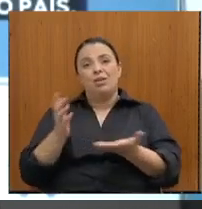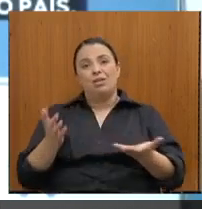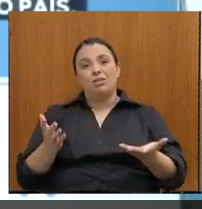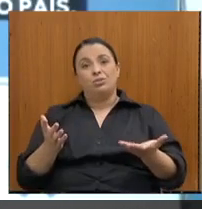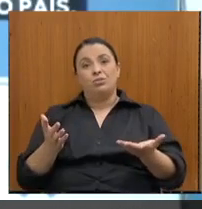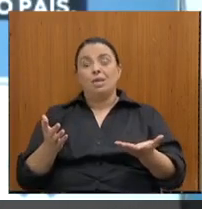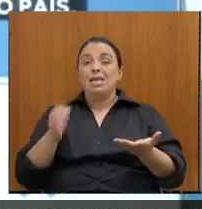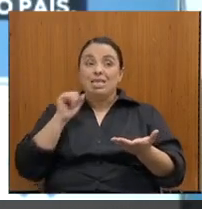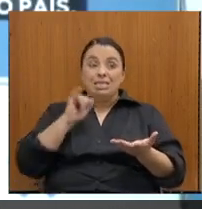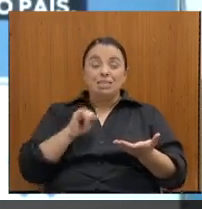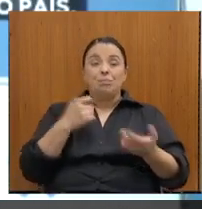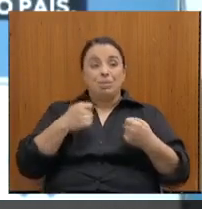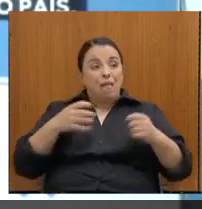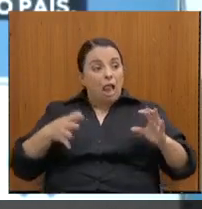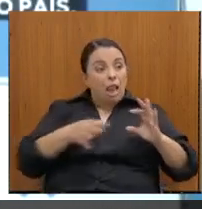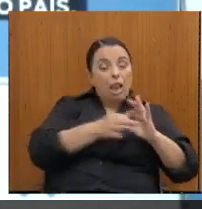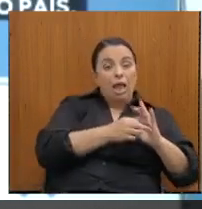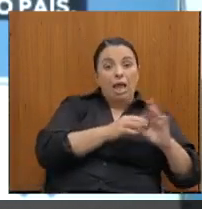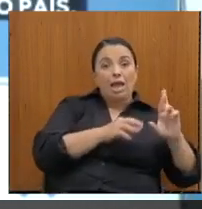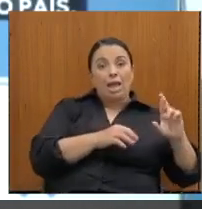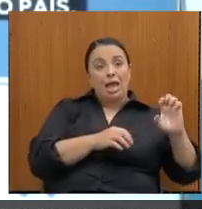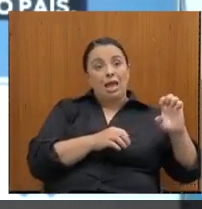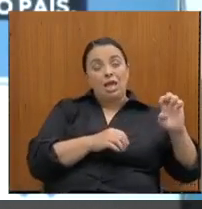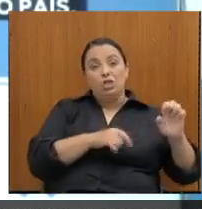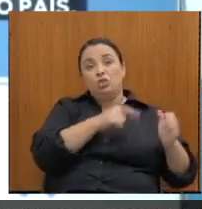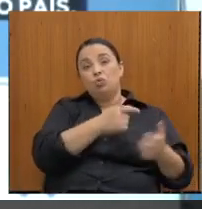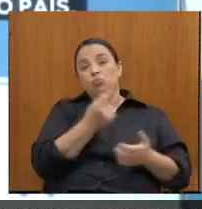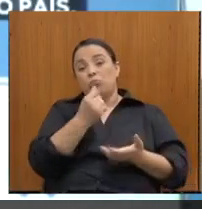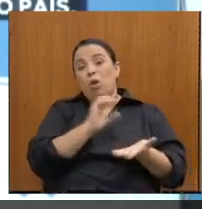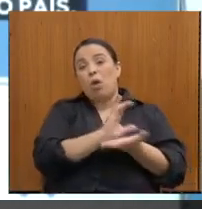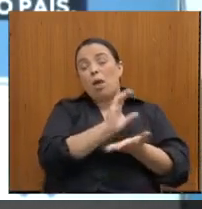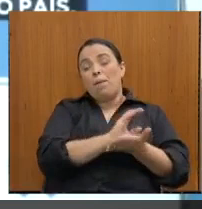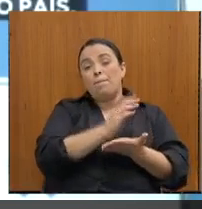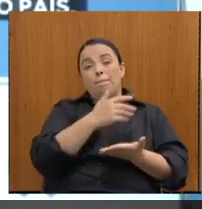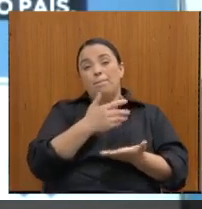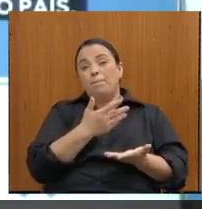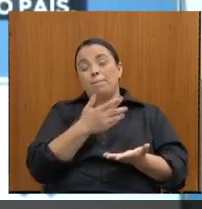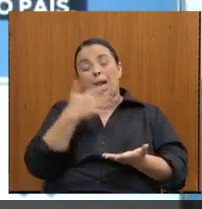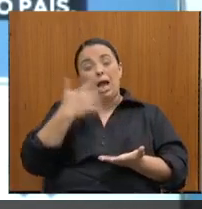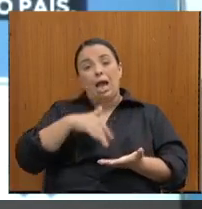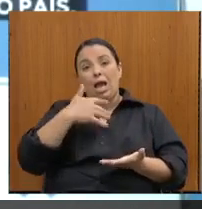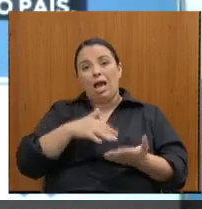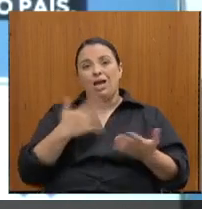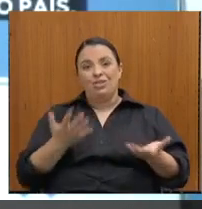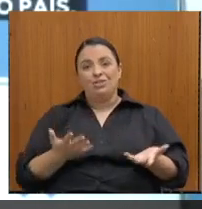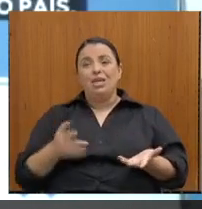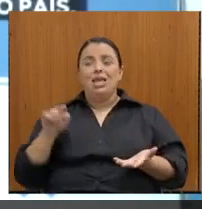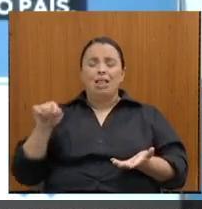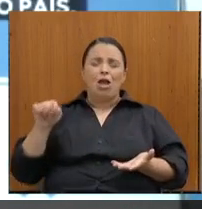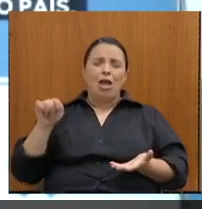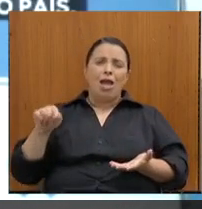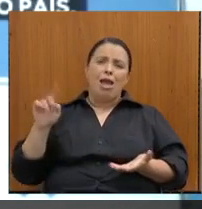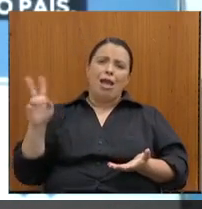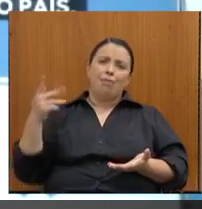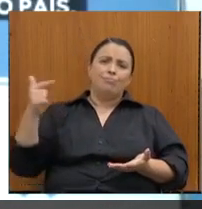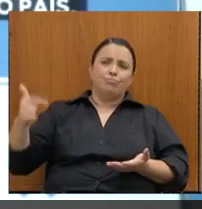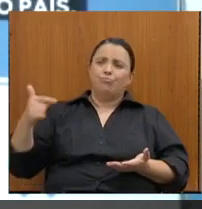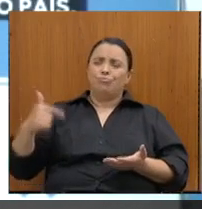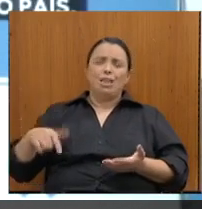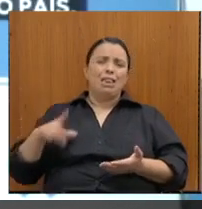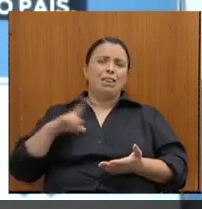construir toda uma rede até que nesses tempos tão tem uma série de oportunidades aí para o estado de Minas Gerais